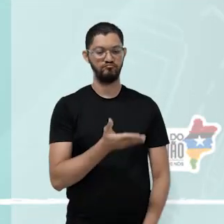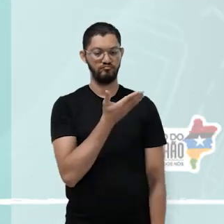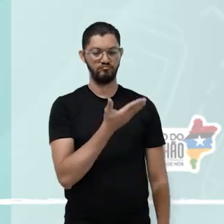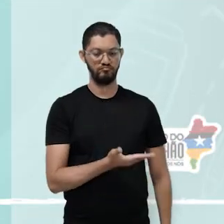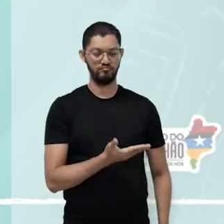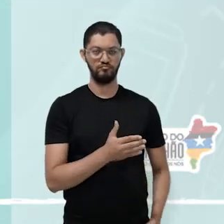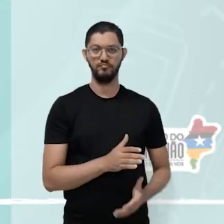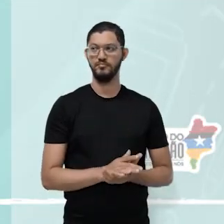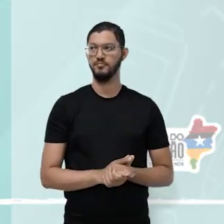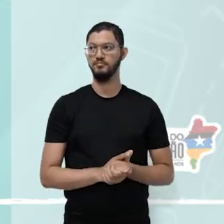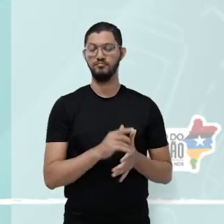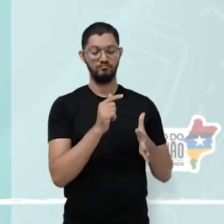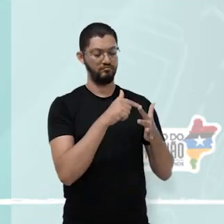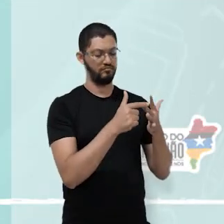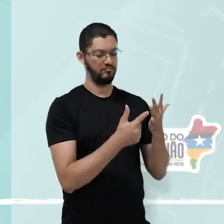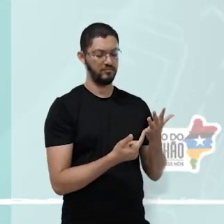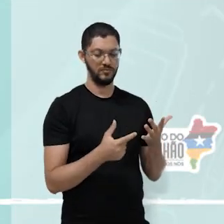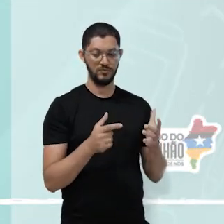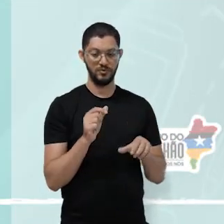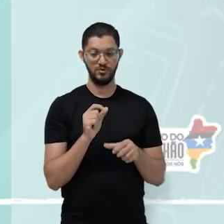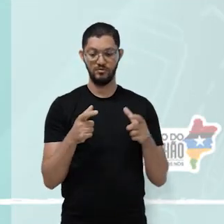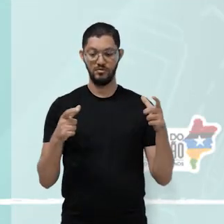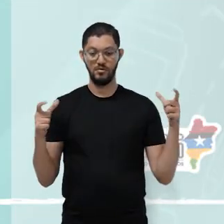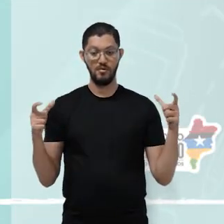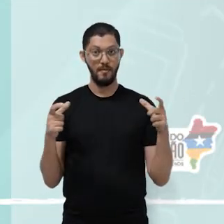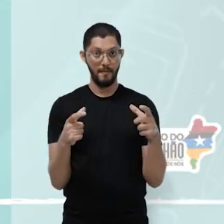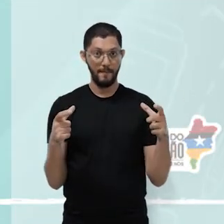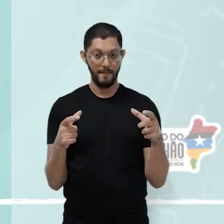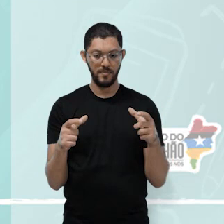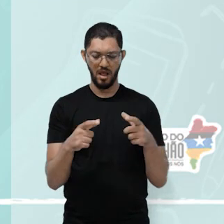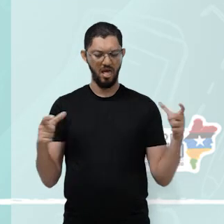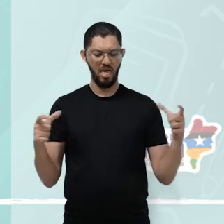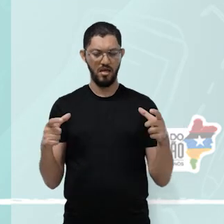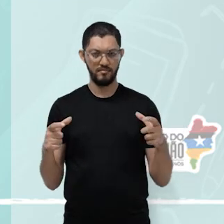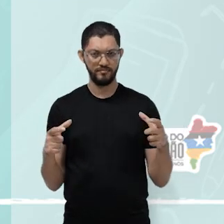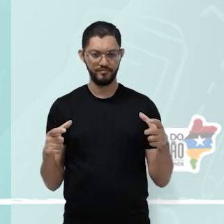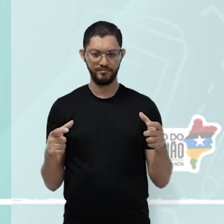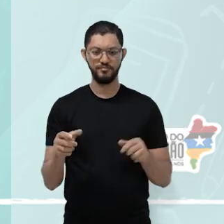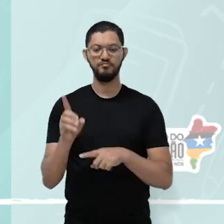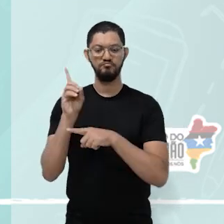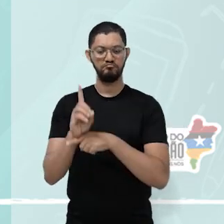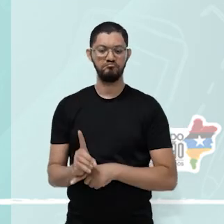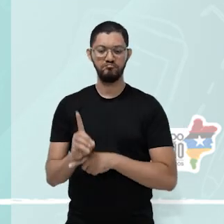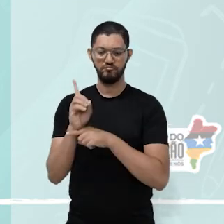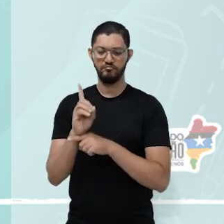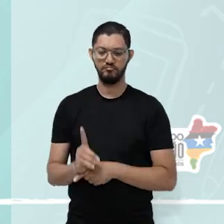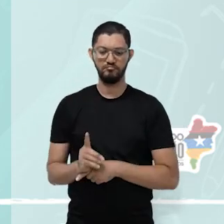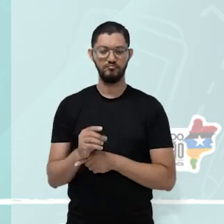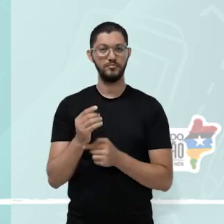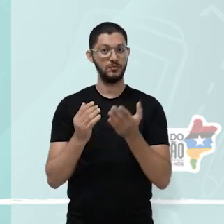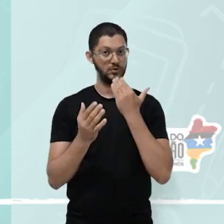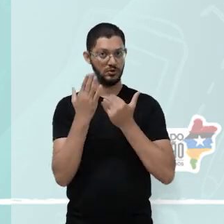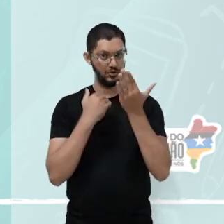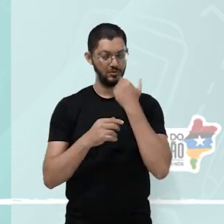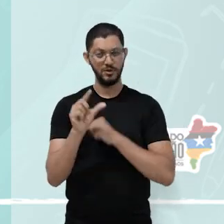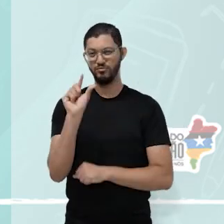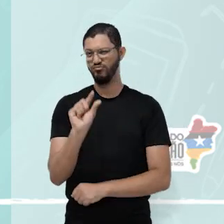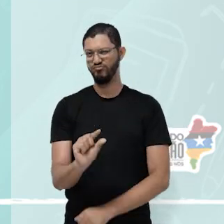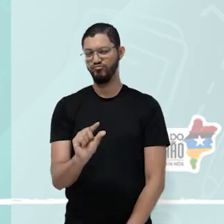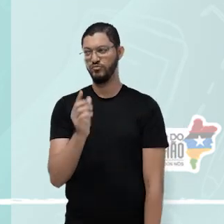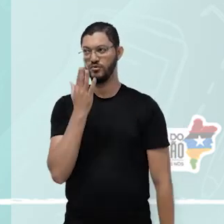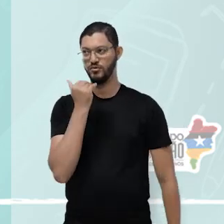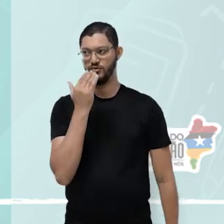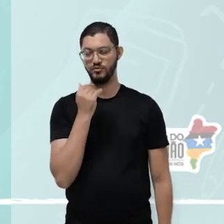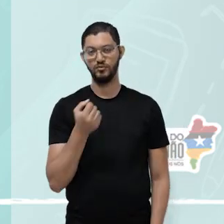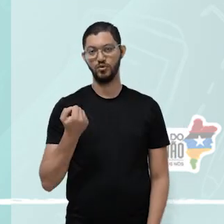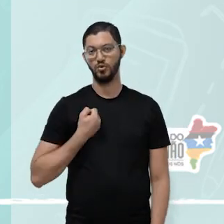fornece fatores limitantes de crescimento populacional, que é a densidade, a pouca disponibilidade de alimento. Quando